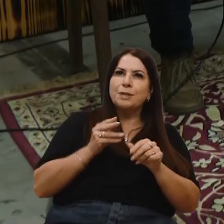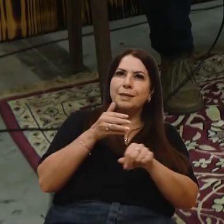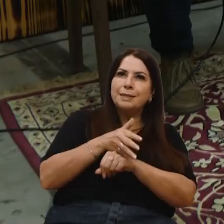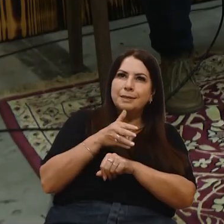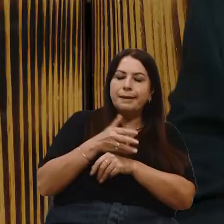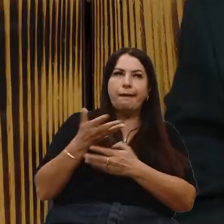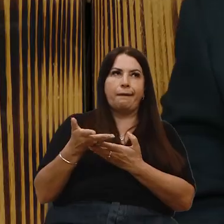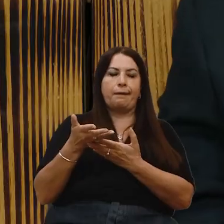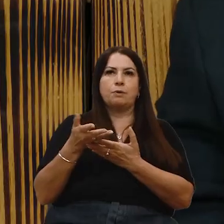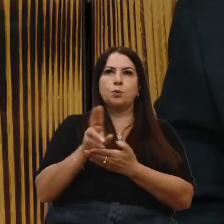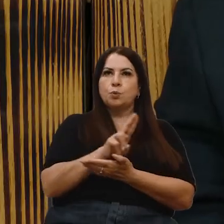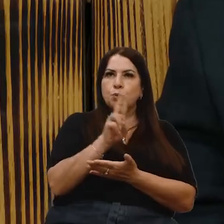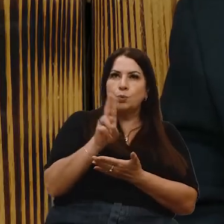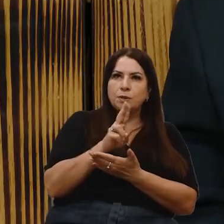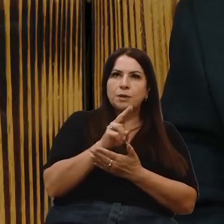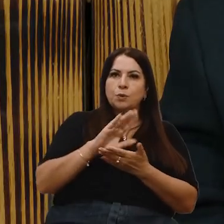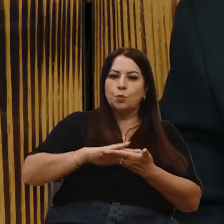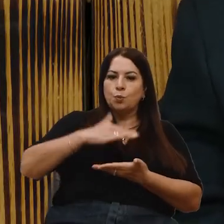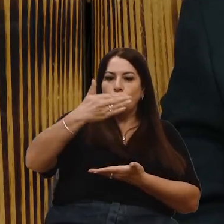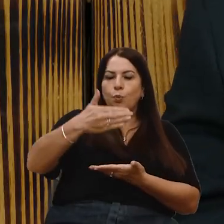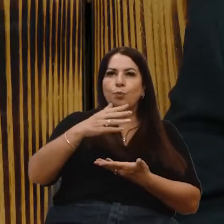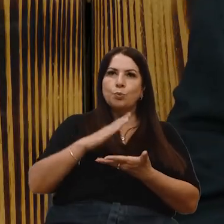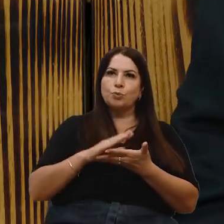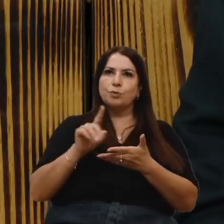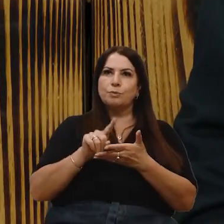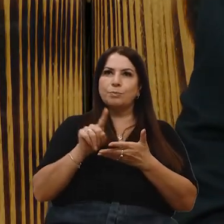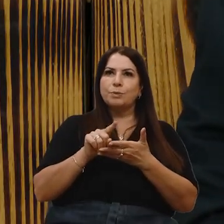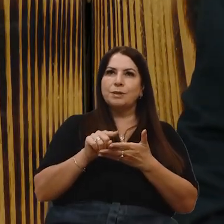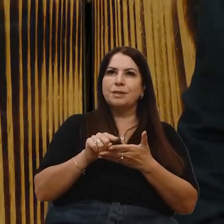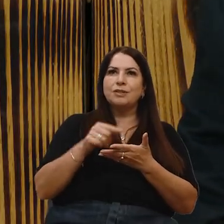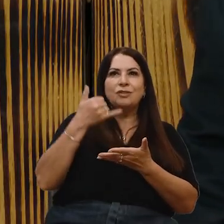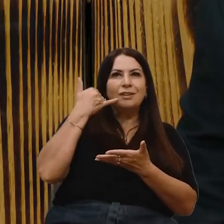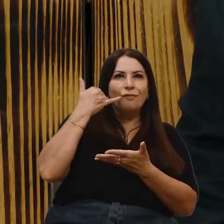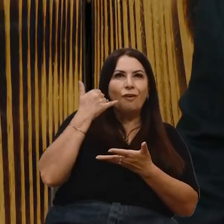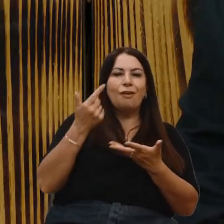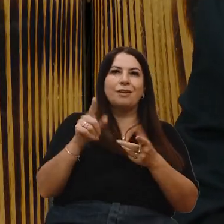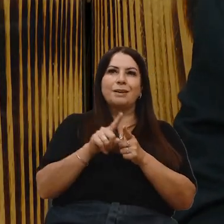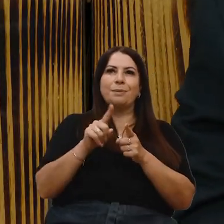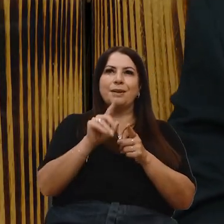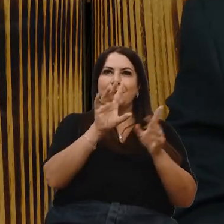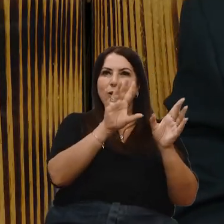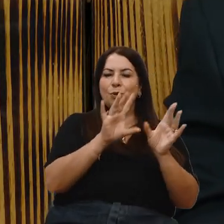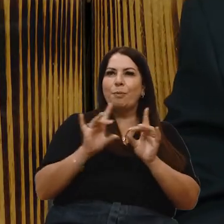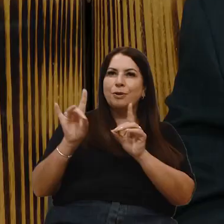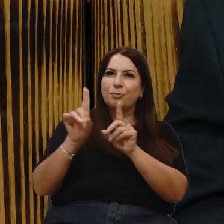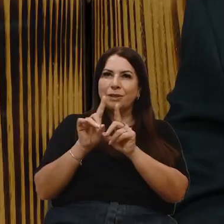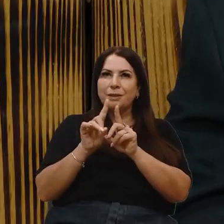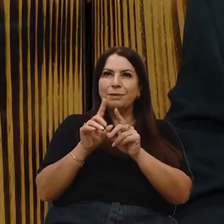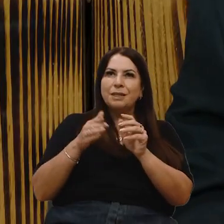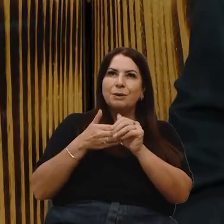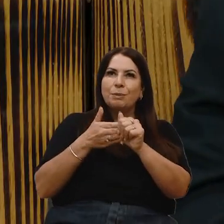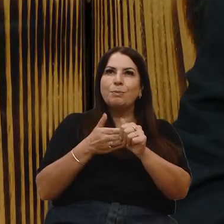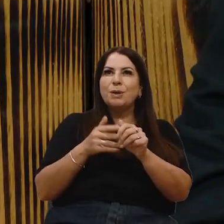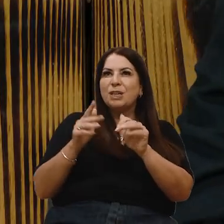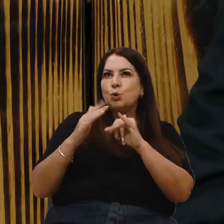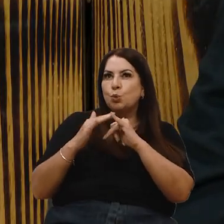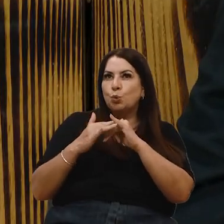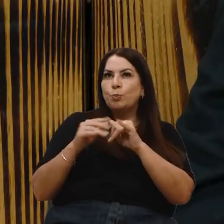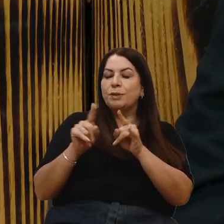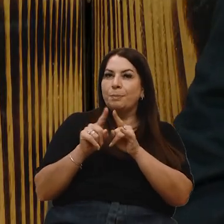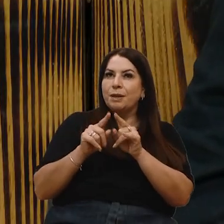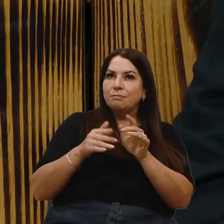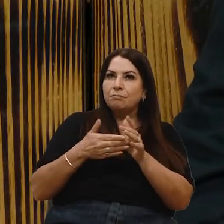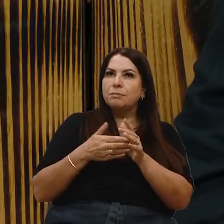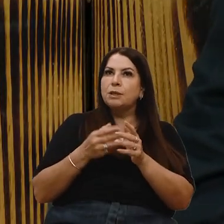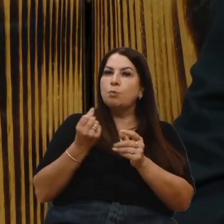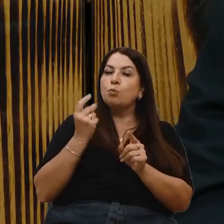pessoas acessaram, se usaram notebook, usaram smartphone, porque tem o compartilhamento também pelo YouTube, por rede